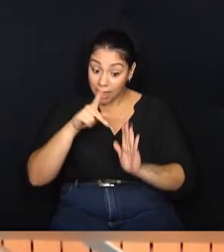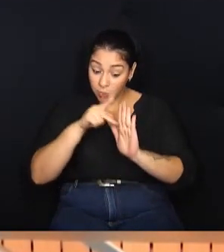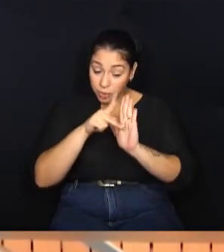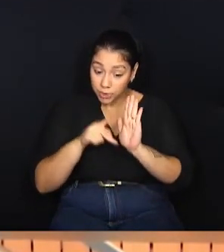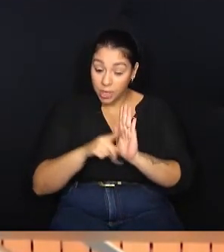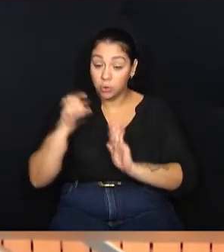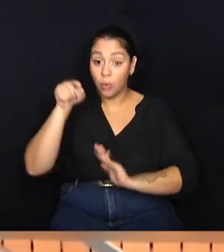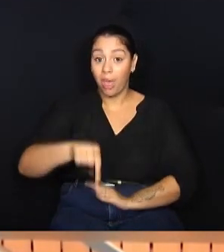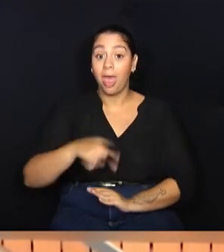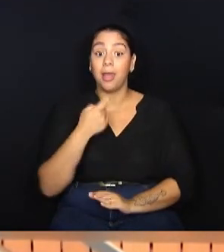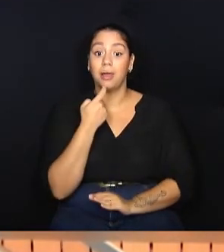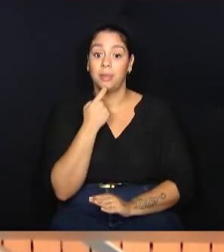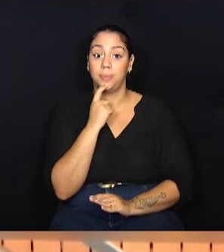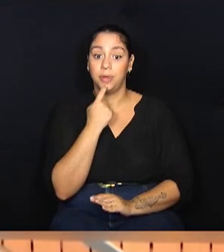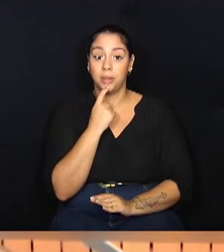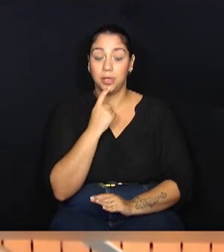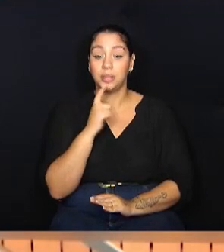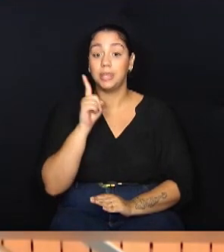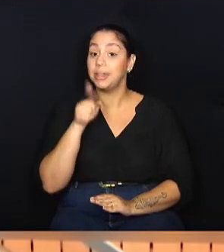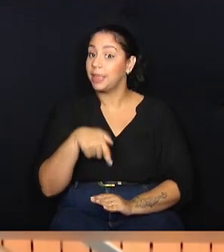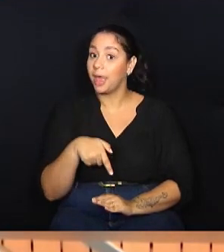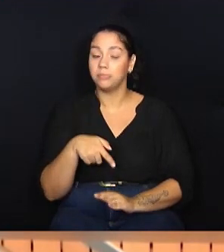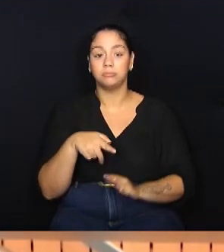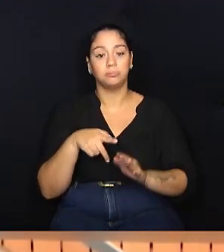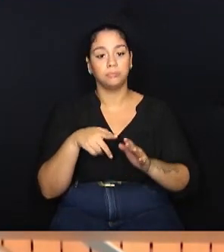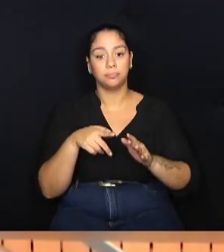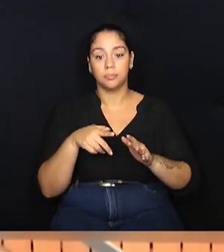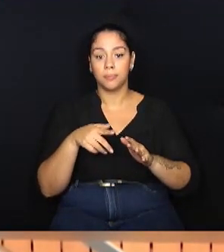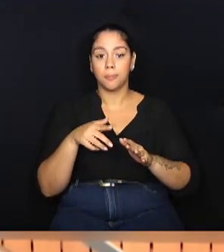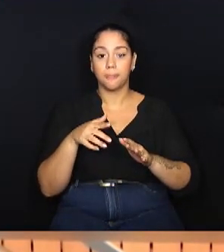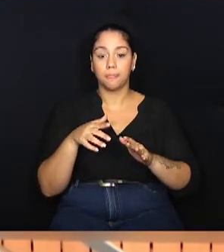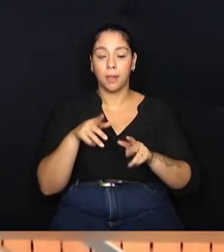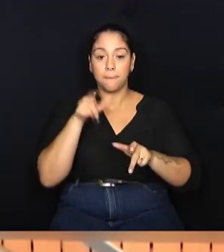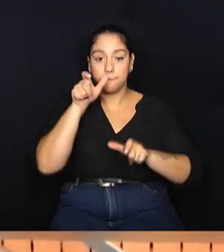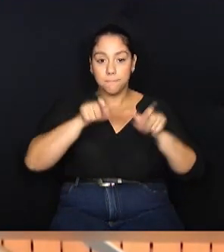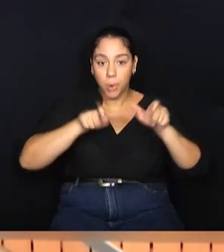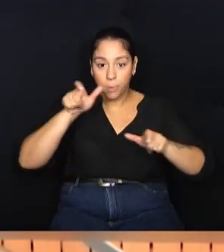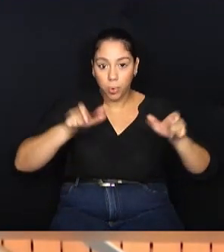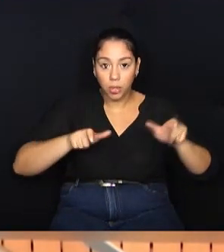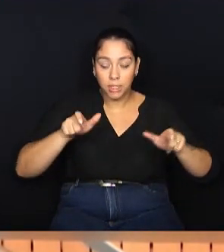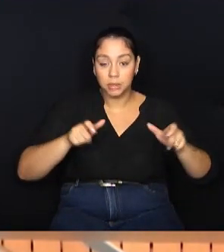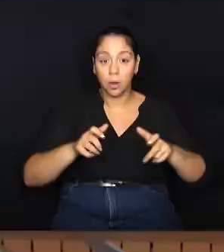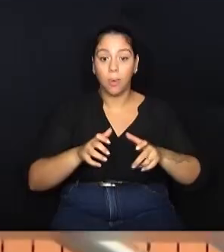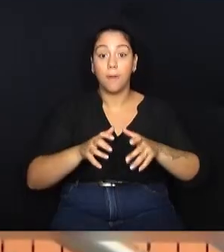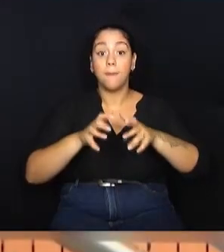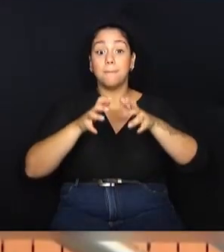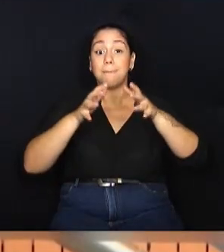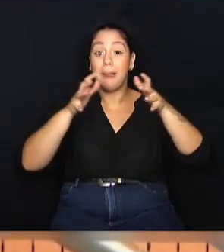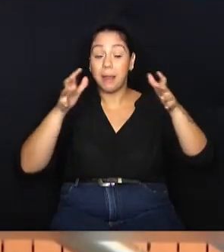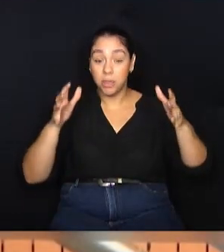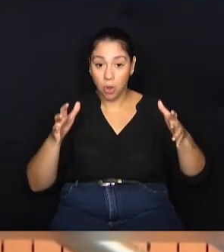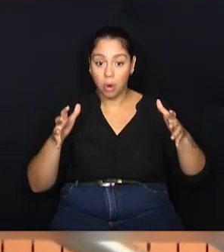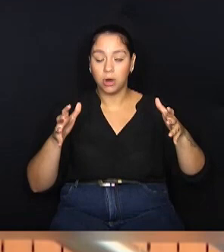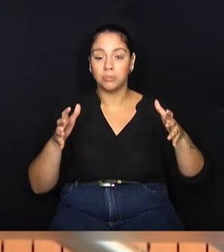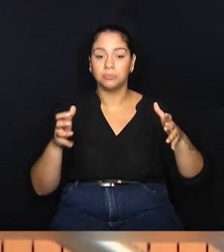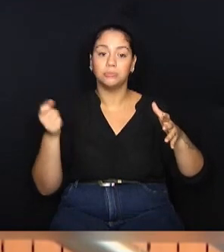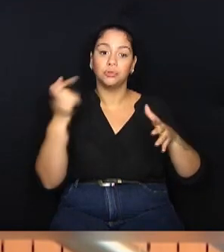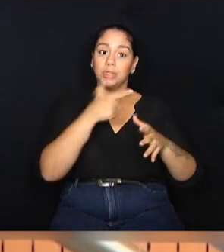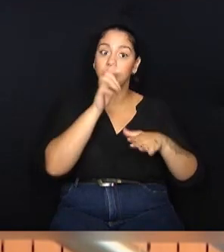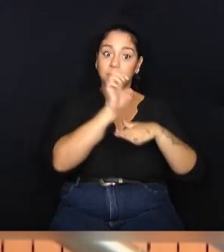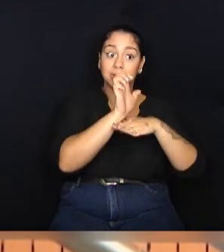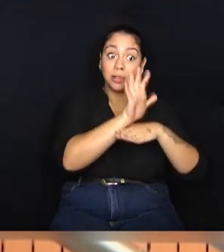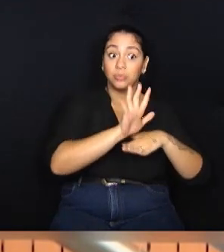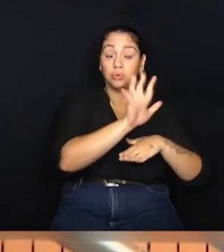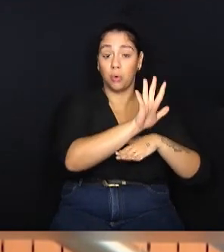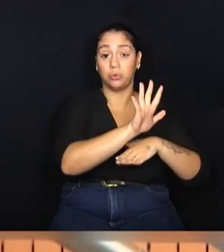média municipal maior do que a média estadual de feminicídios. Temos muito o que